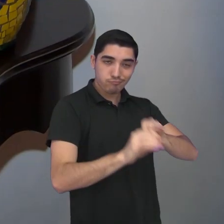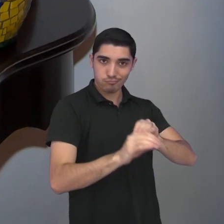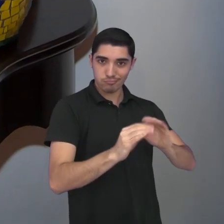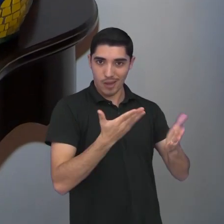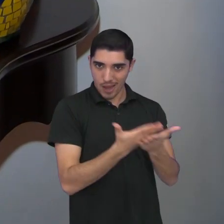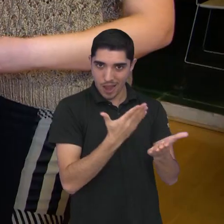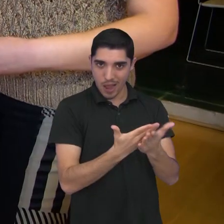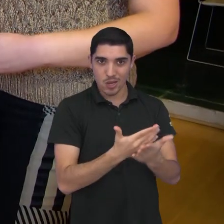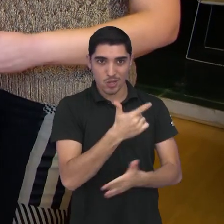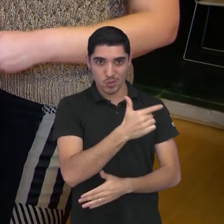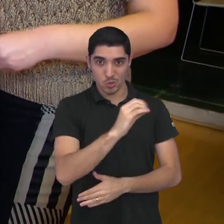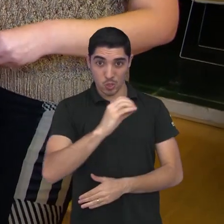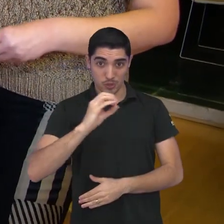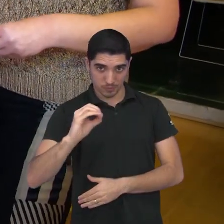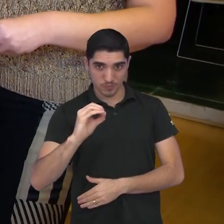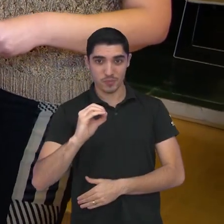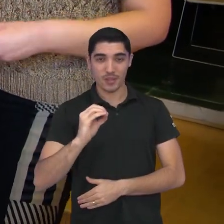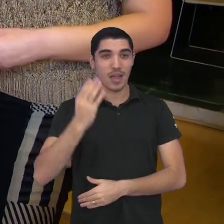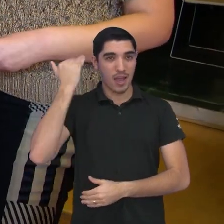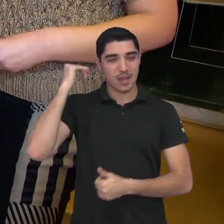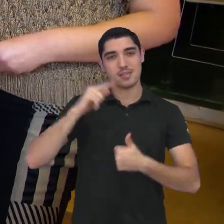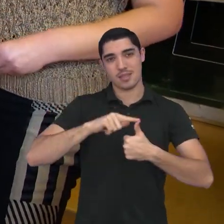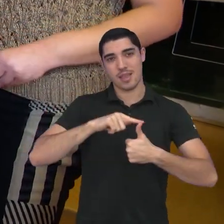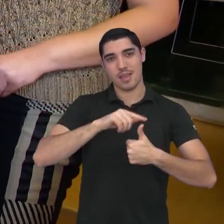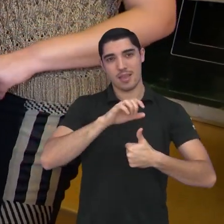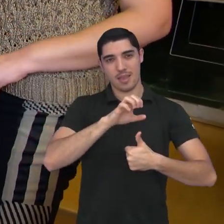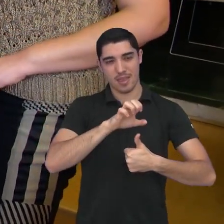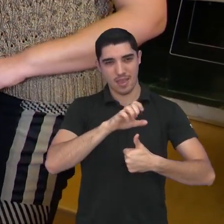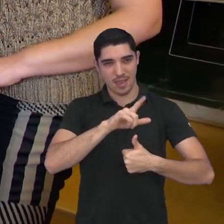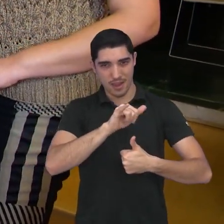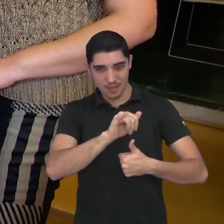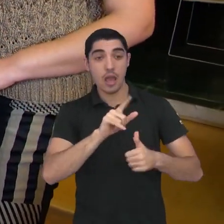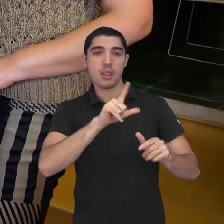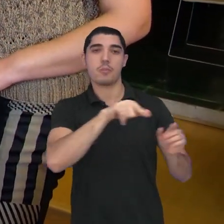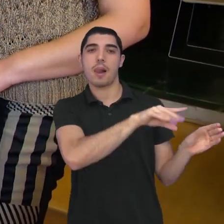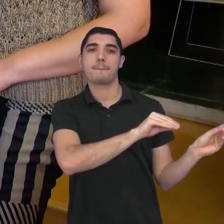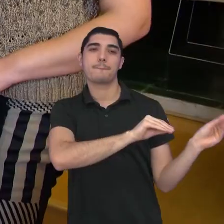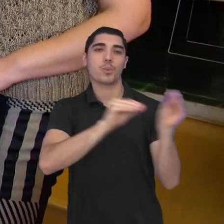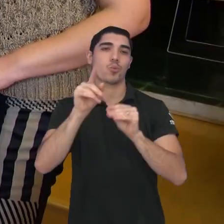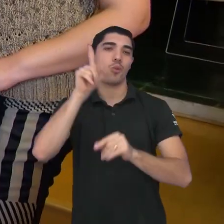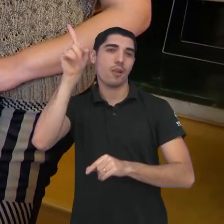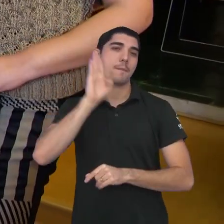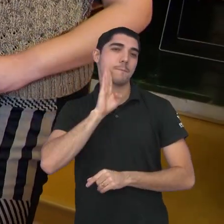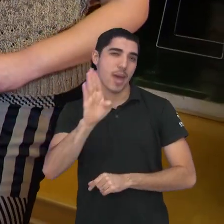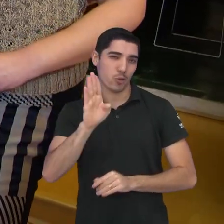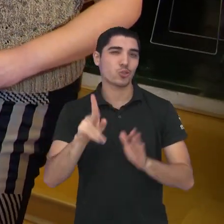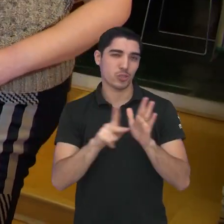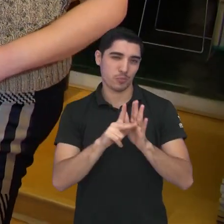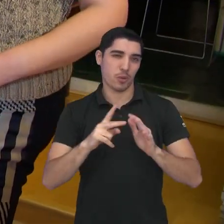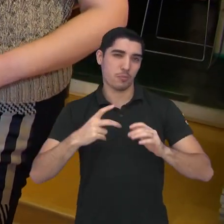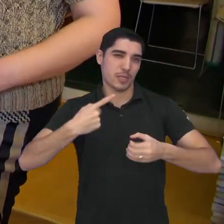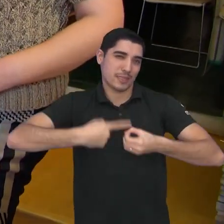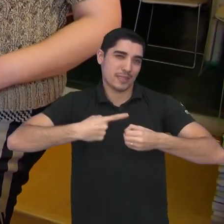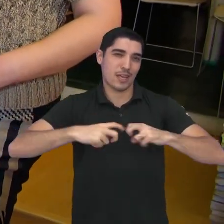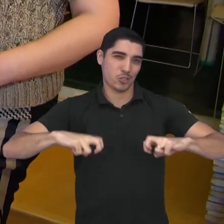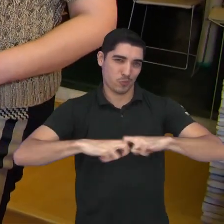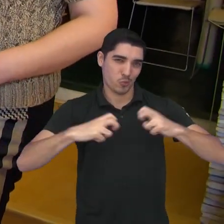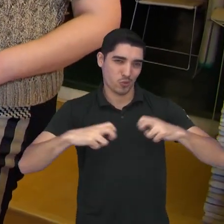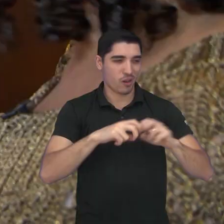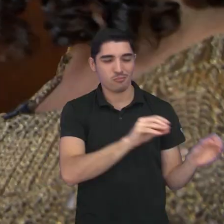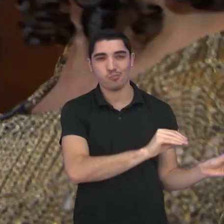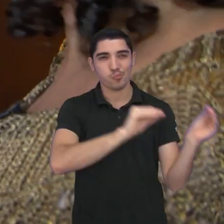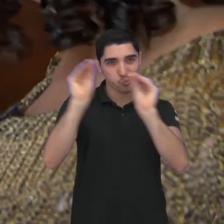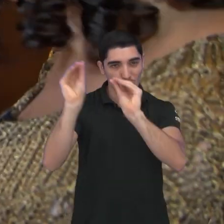em 2000, o Afrânio Fonseca, ele que era o professor, depois ele se mudou para Bruxelas e ficou vago